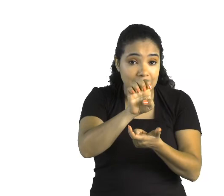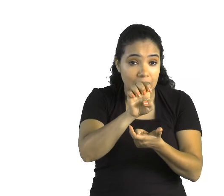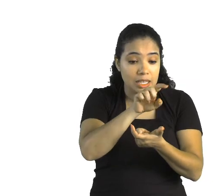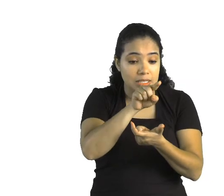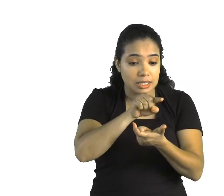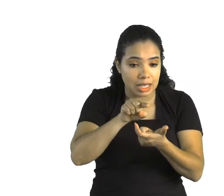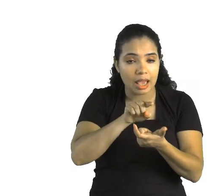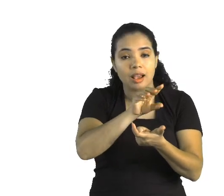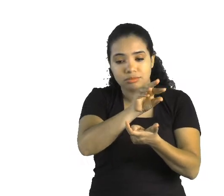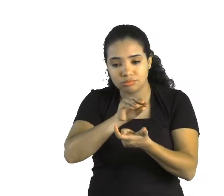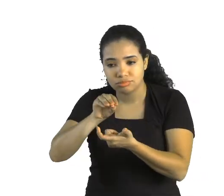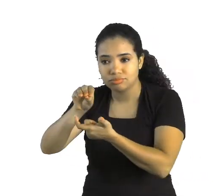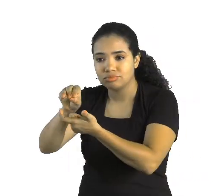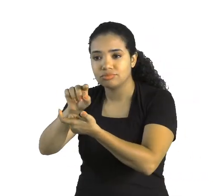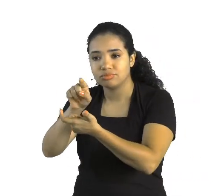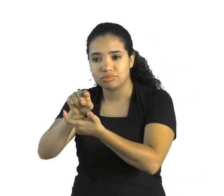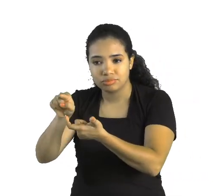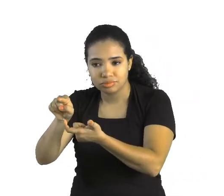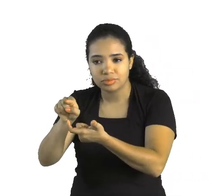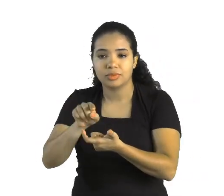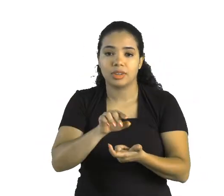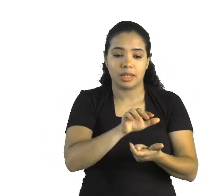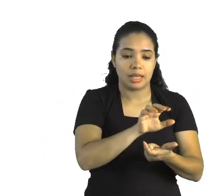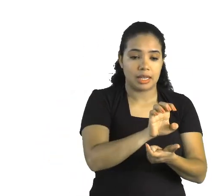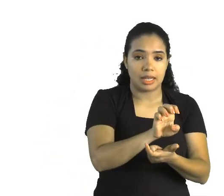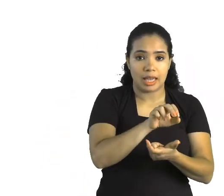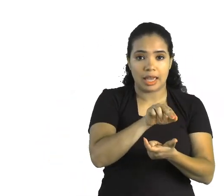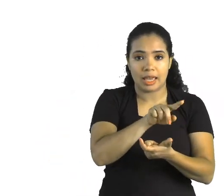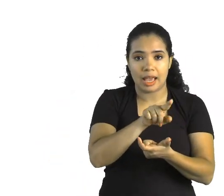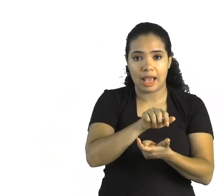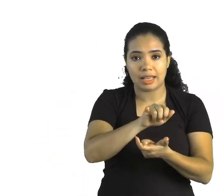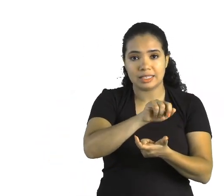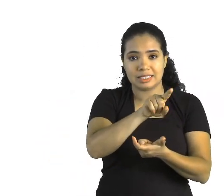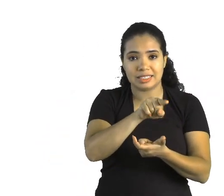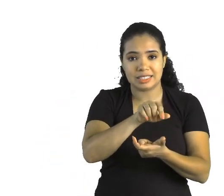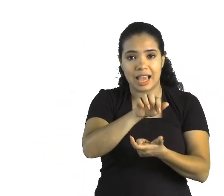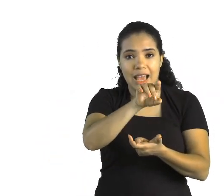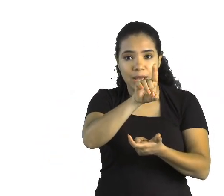deslizar, enraizado, que vem de raiz,